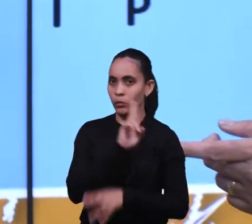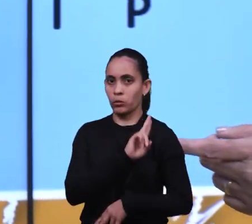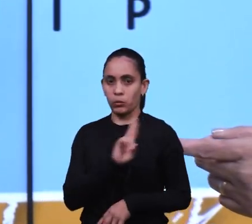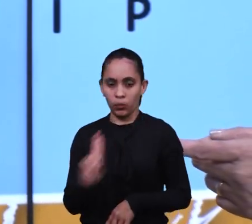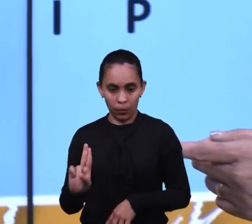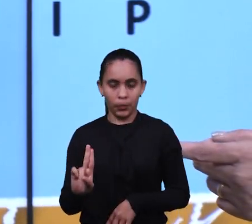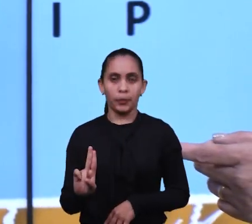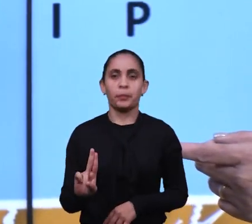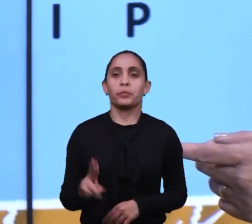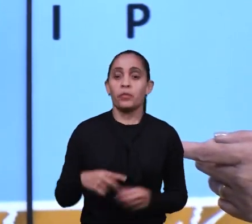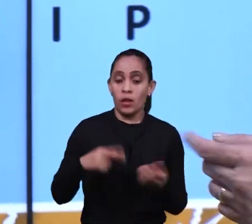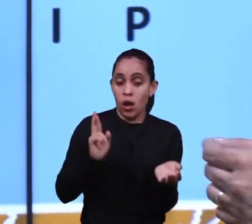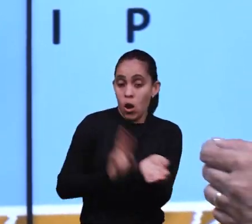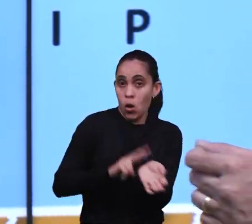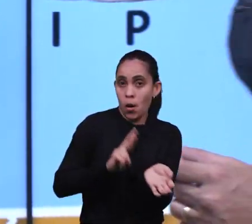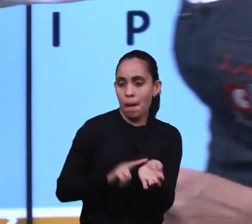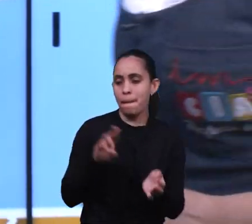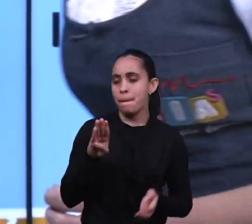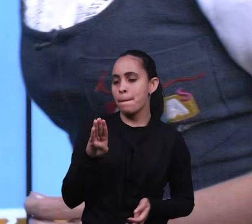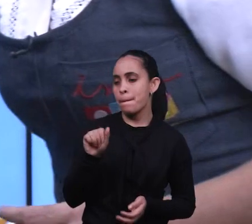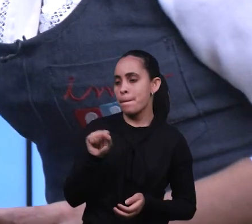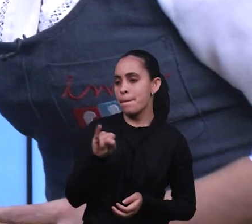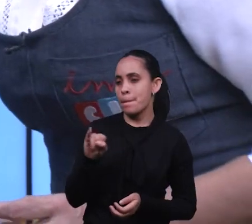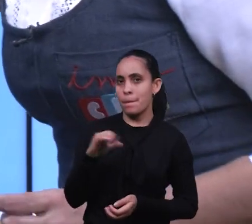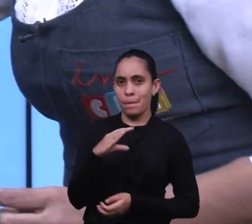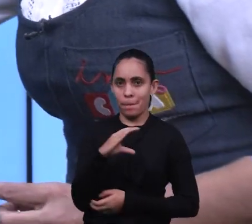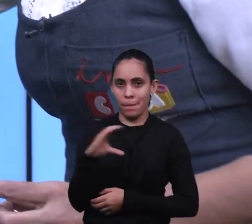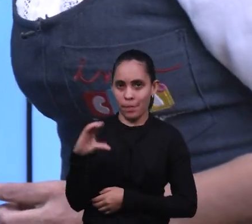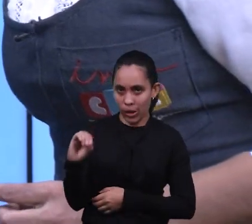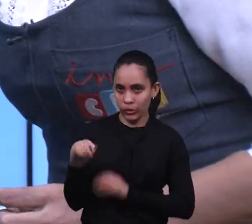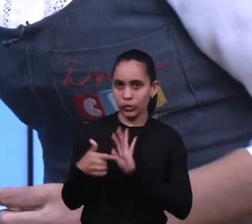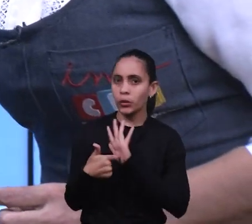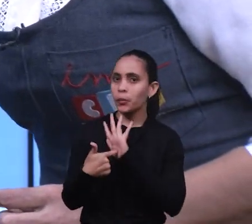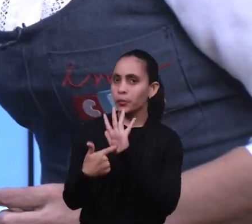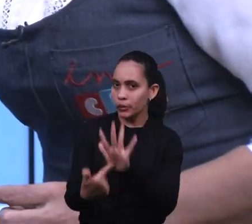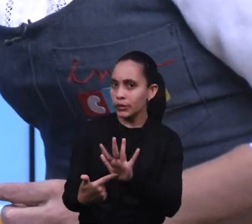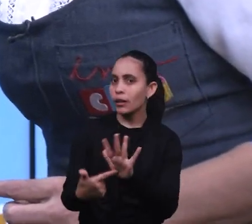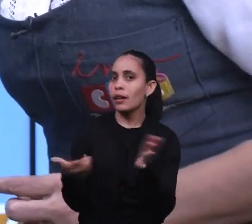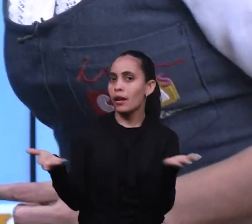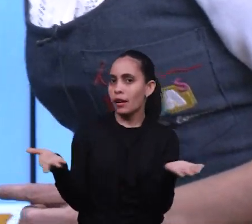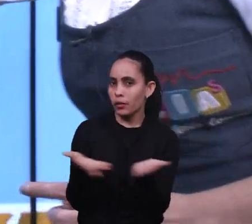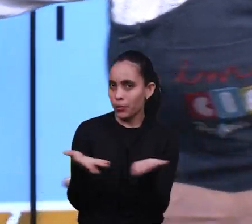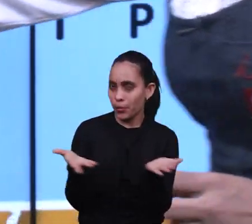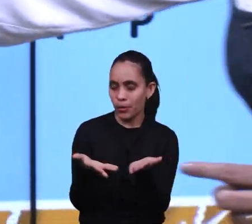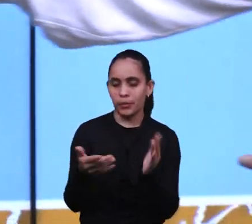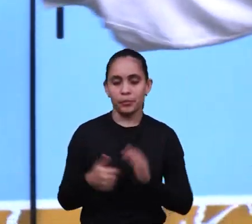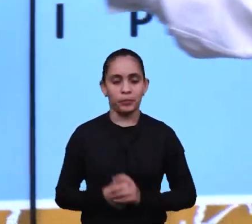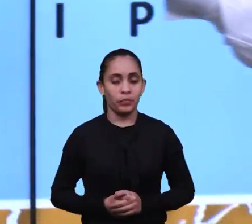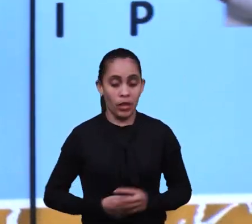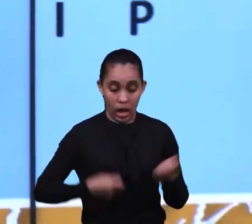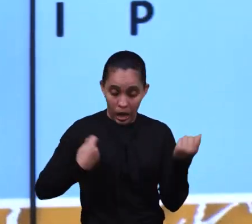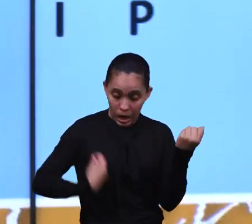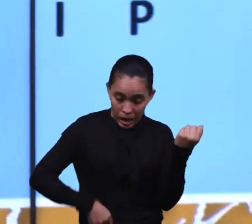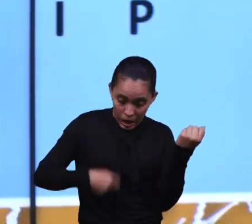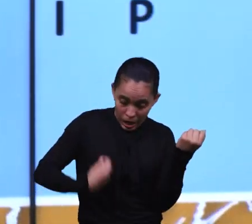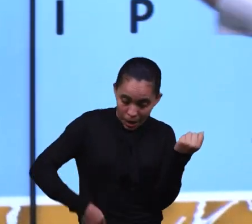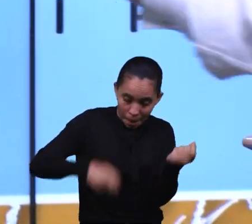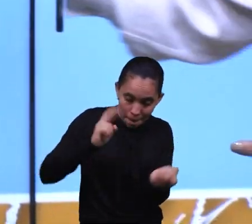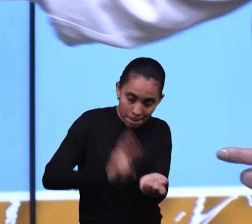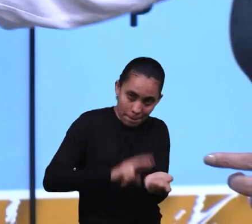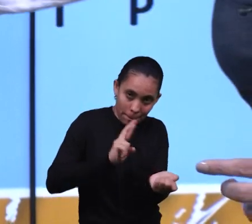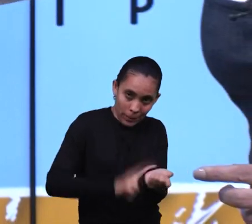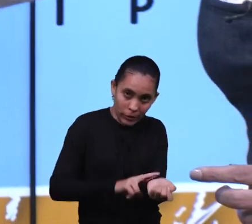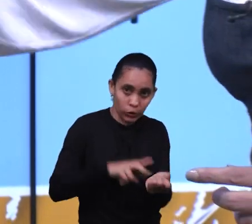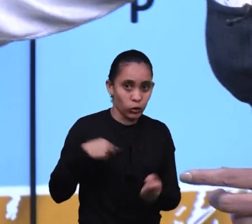ritmo básico. O compasso quaternário. Então, aqui na